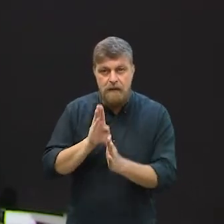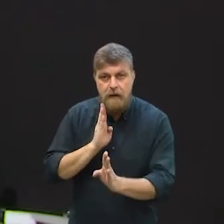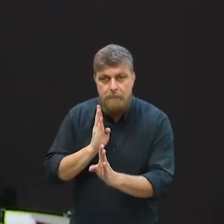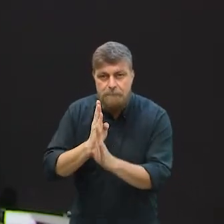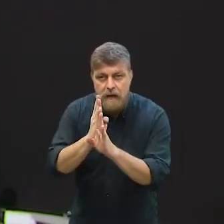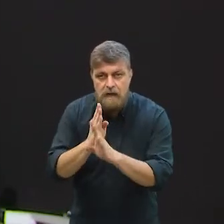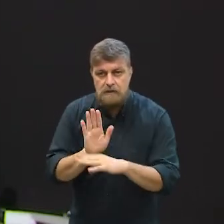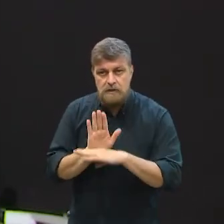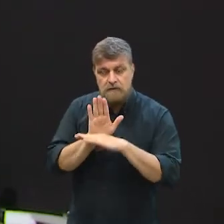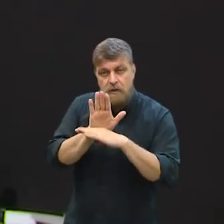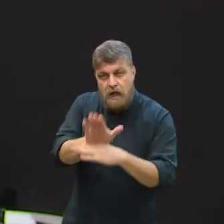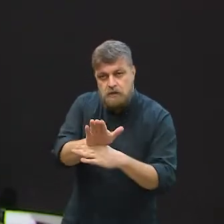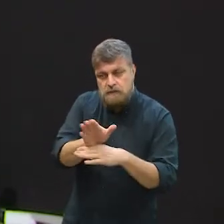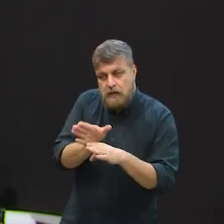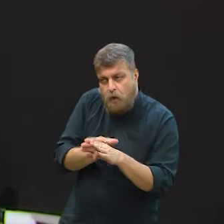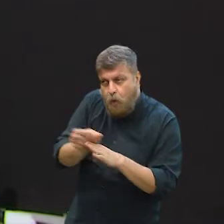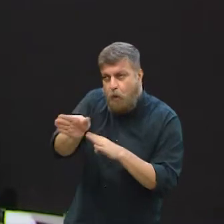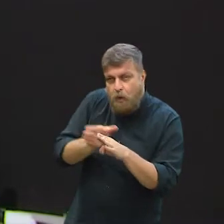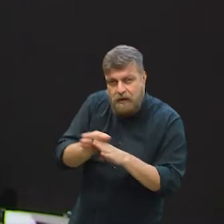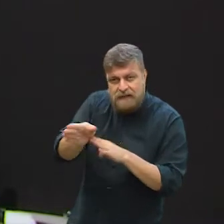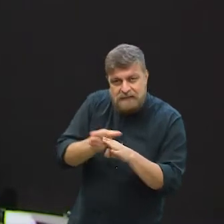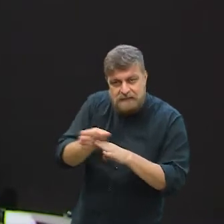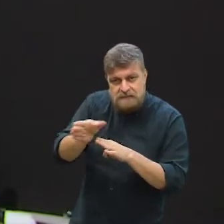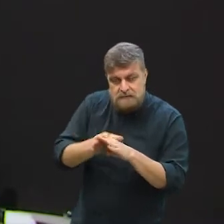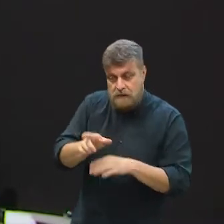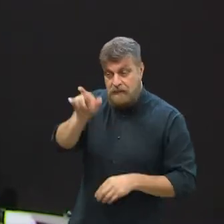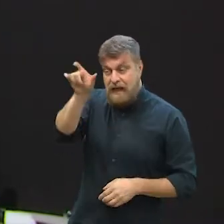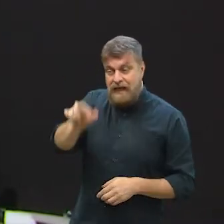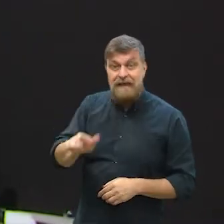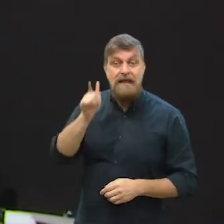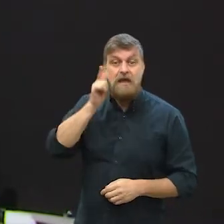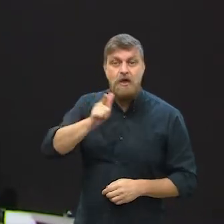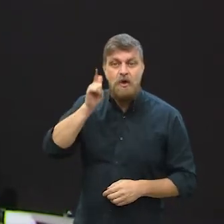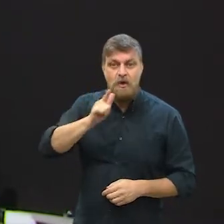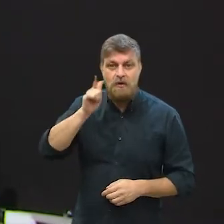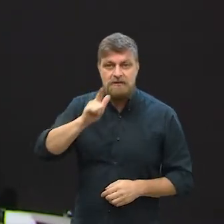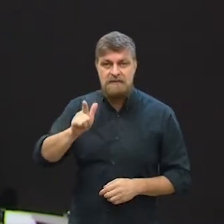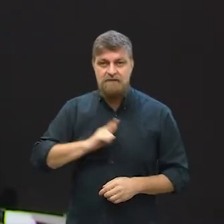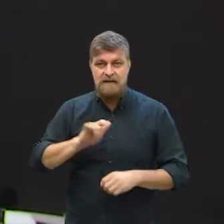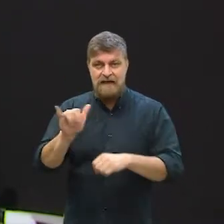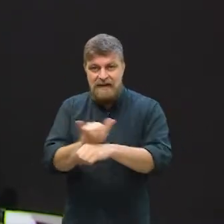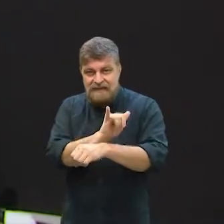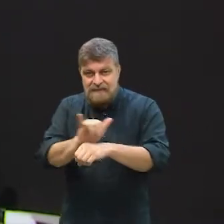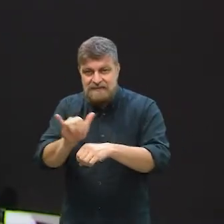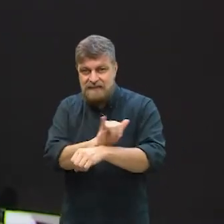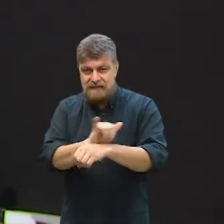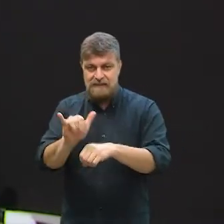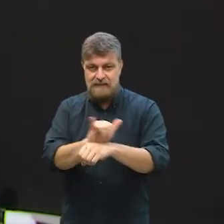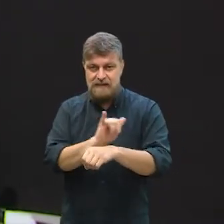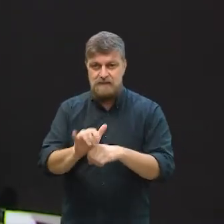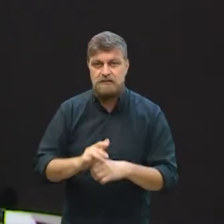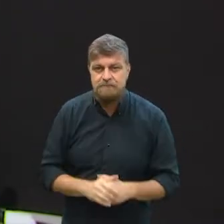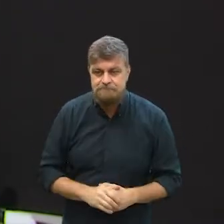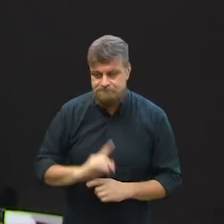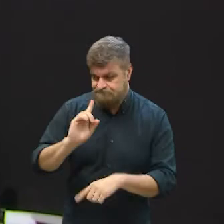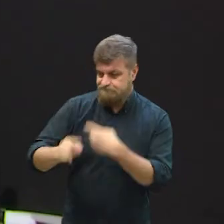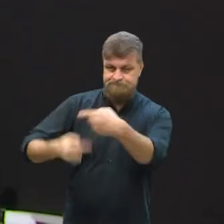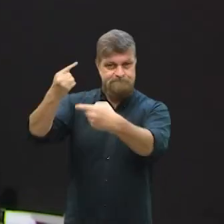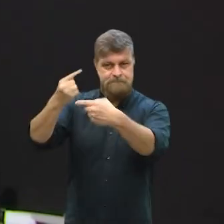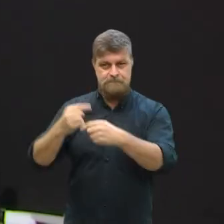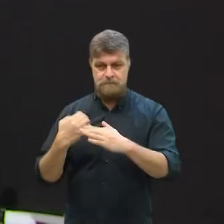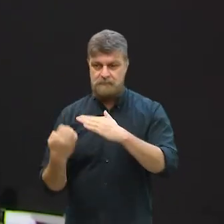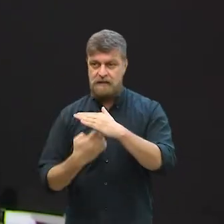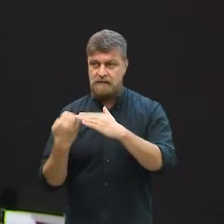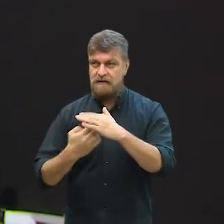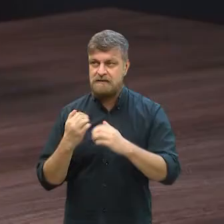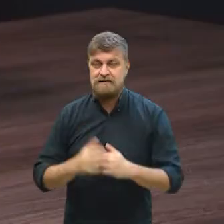diagnóstico, a gente vai ajudá-lo com orientações e ações para que ele consiga estar trazendo aí estratégias que vão trazer resultados positivos